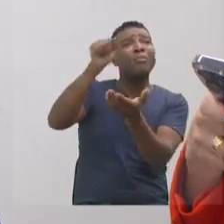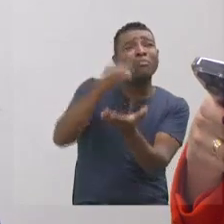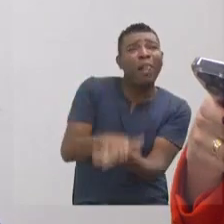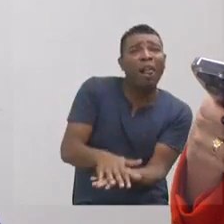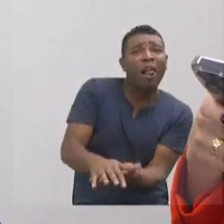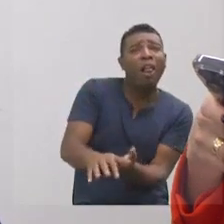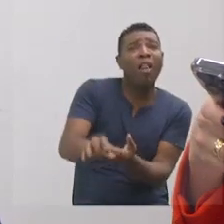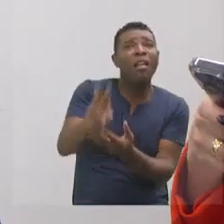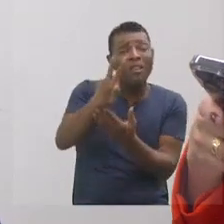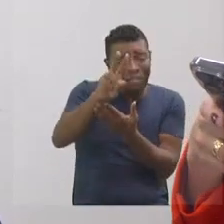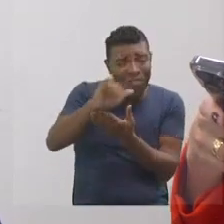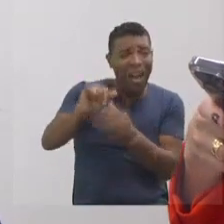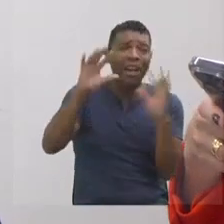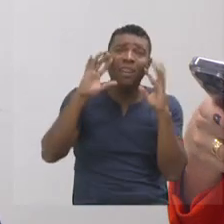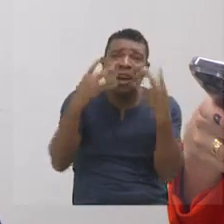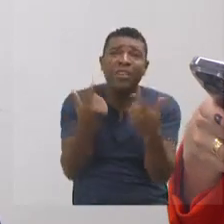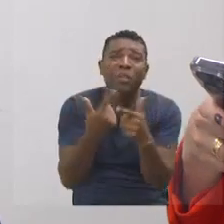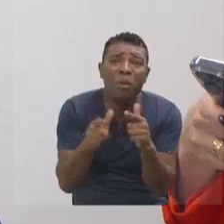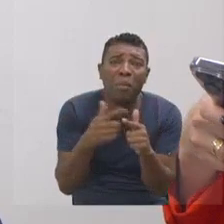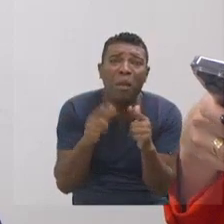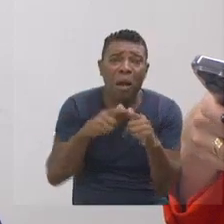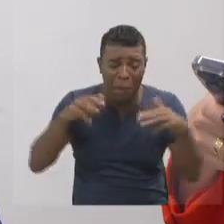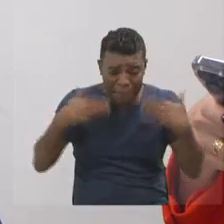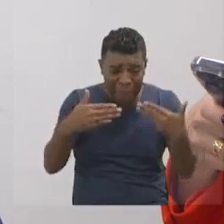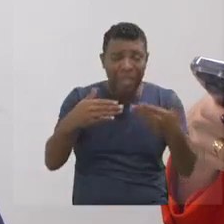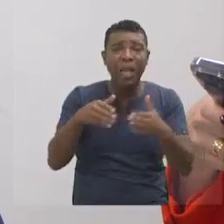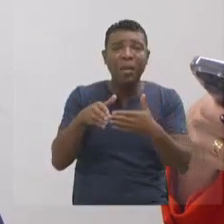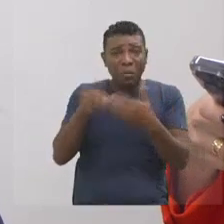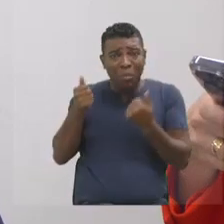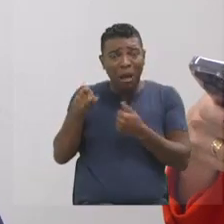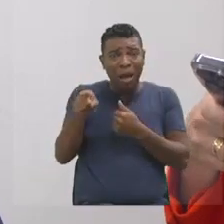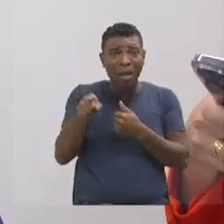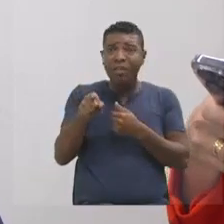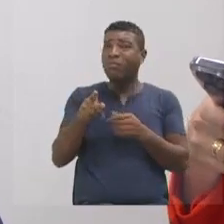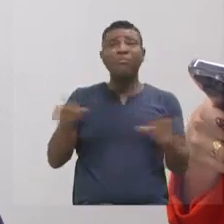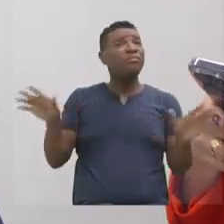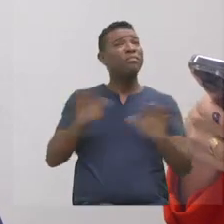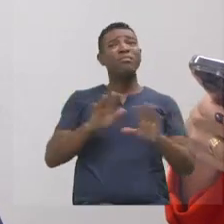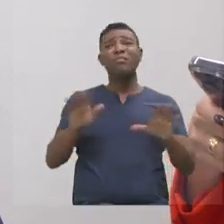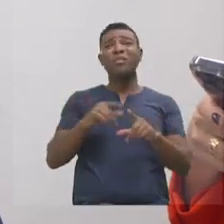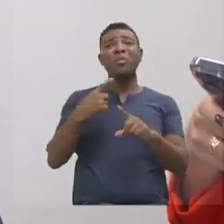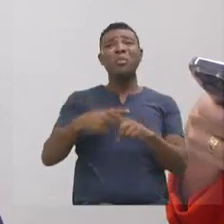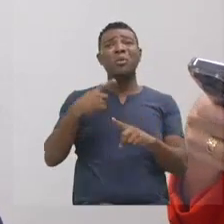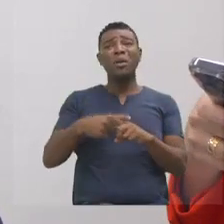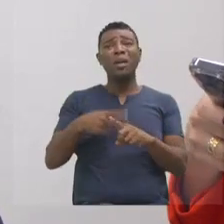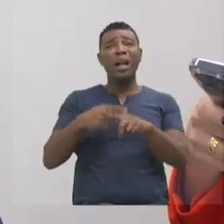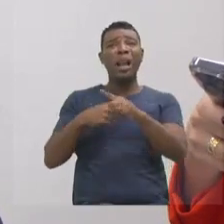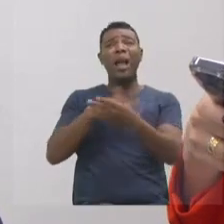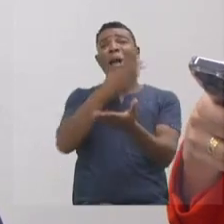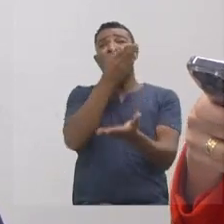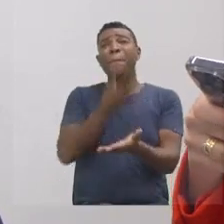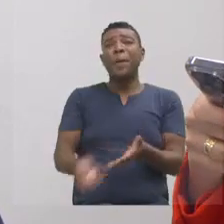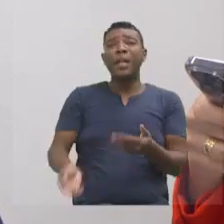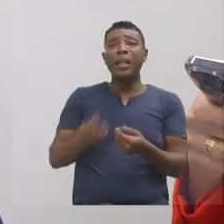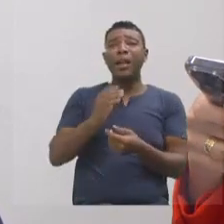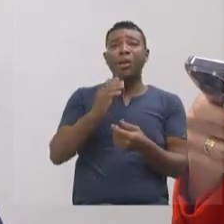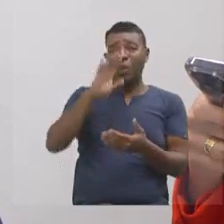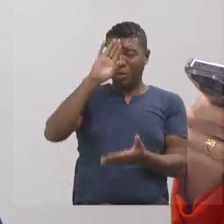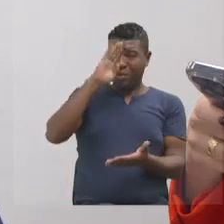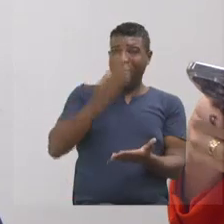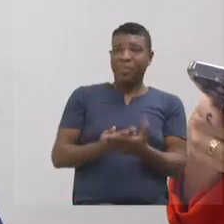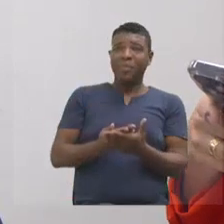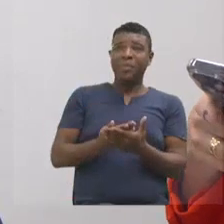a produção mínima que o ministério solicita sabe por quê Porque infelizmente o hospital de Itaúna perdeu a credibilidade à frente do